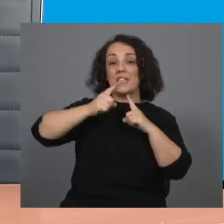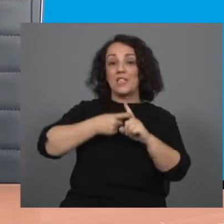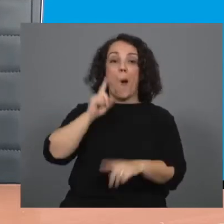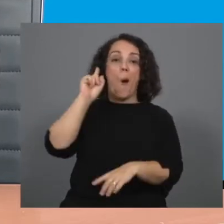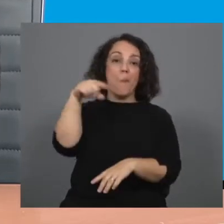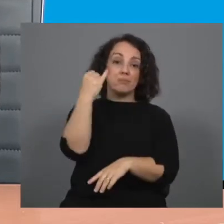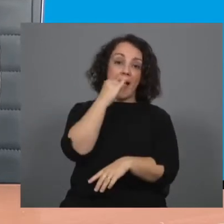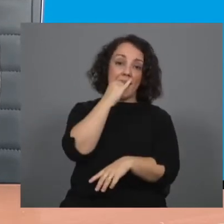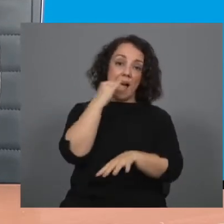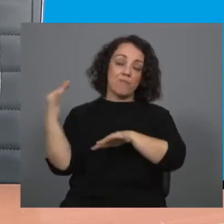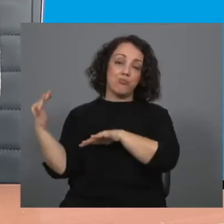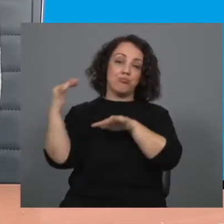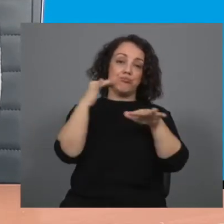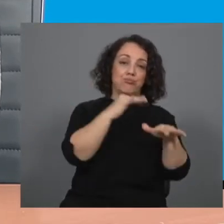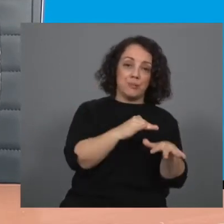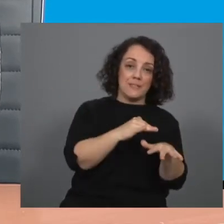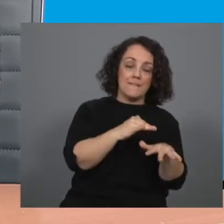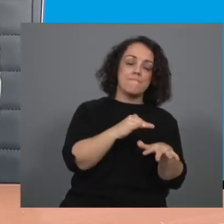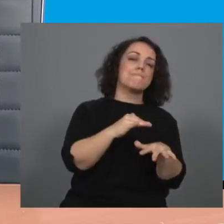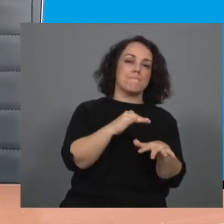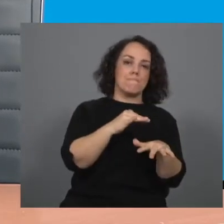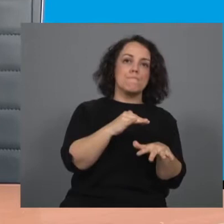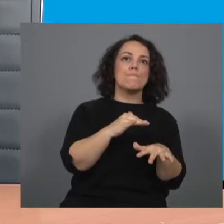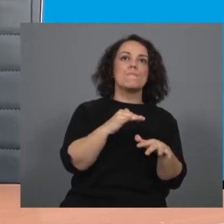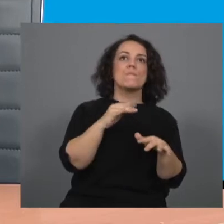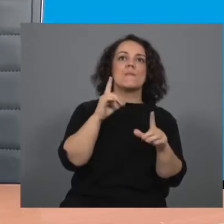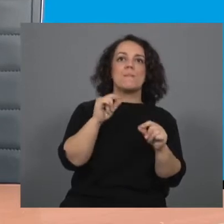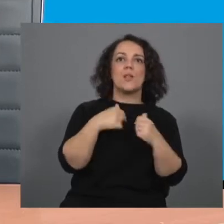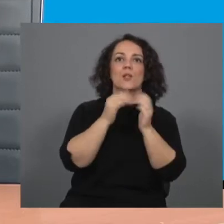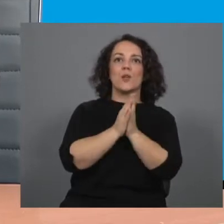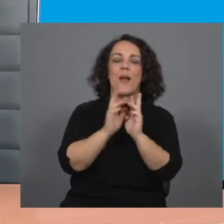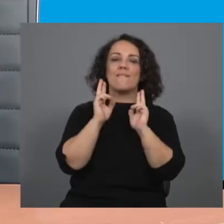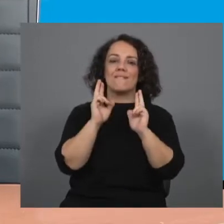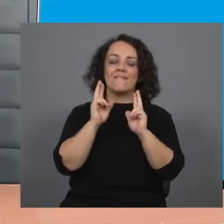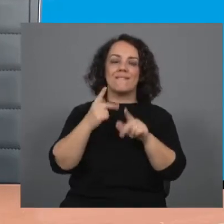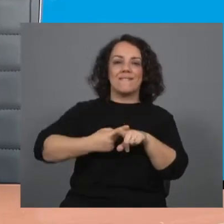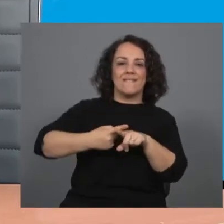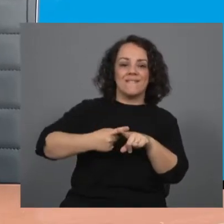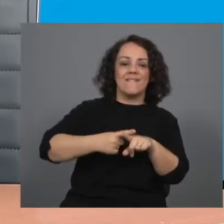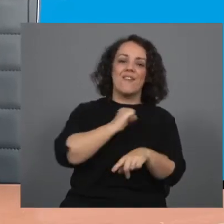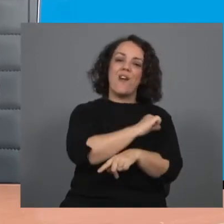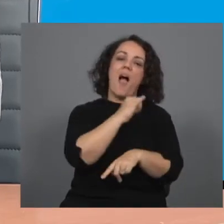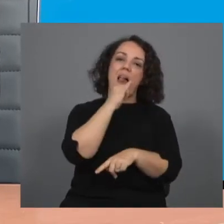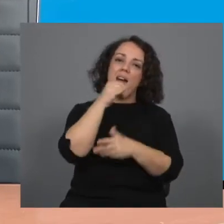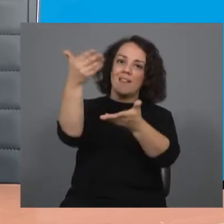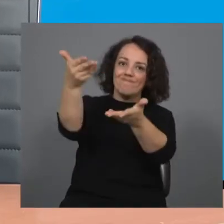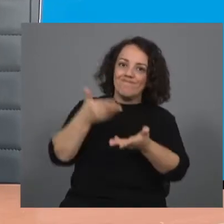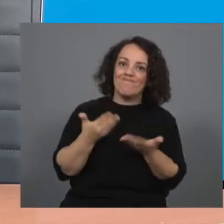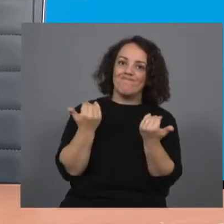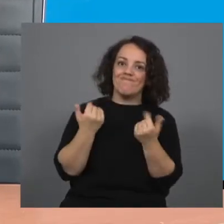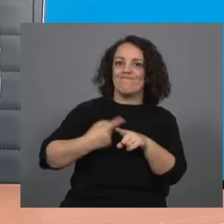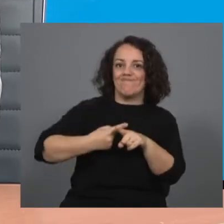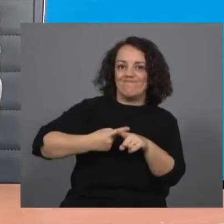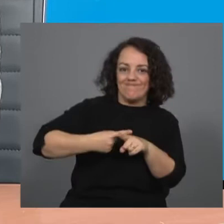Algarve e havia um ótimo espírito de convite e de acolhimento por parte da Diocese do Algarve, que desde já muito